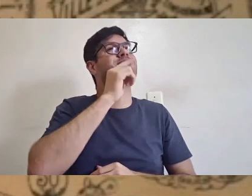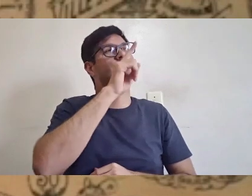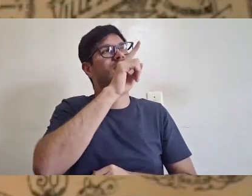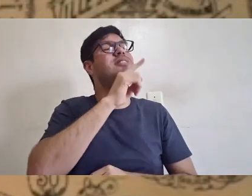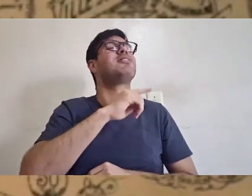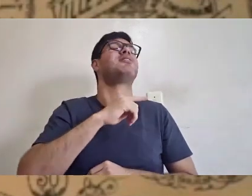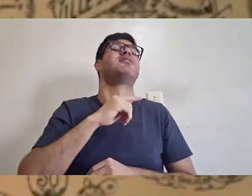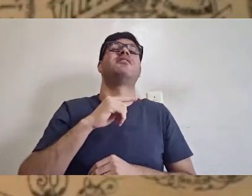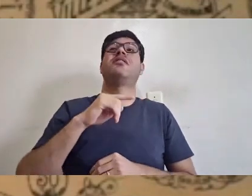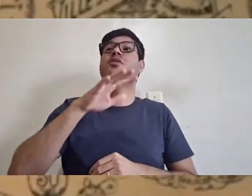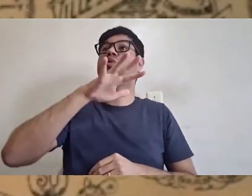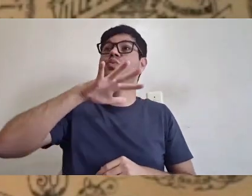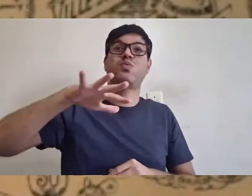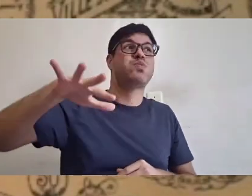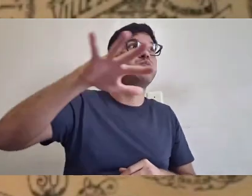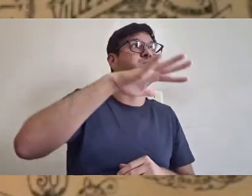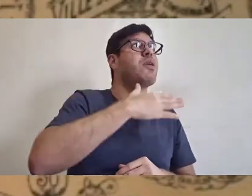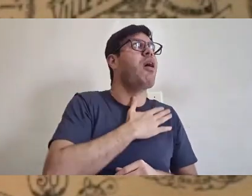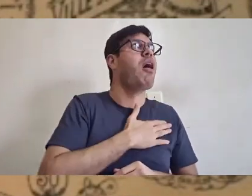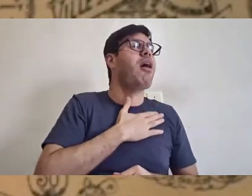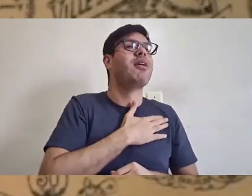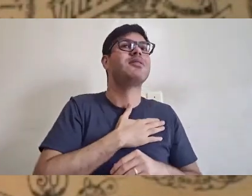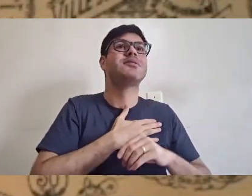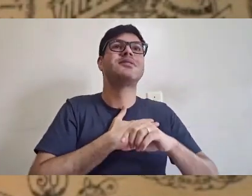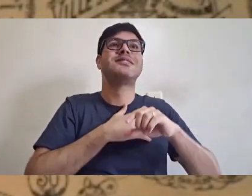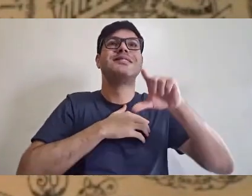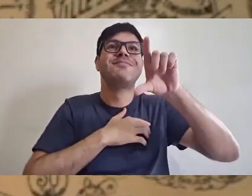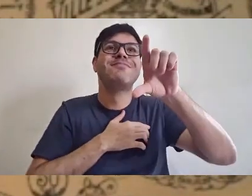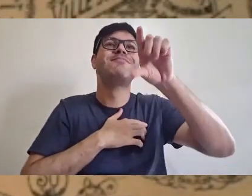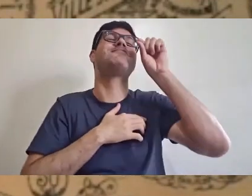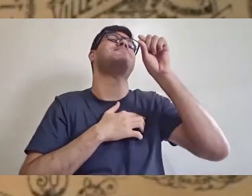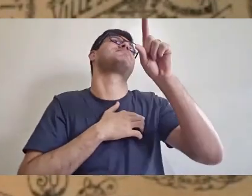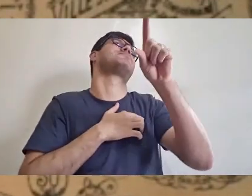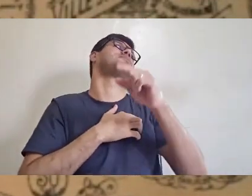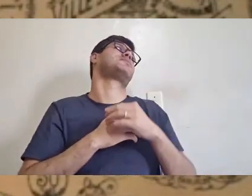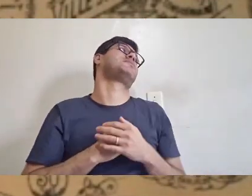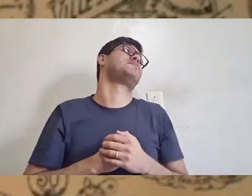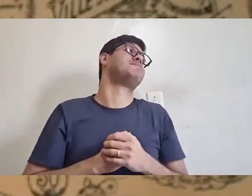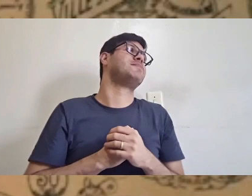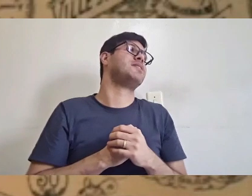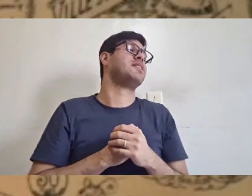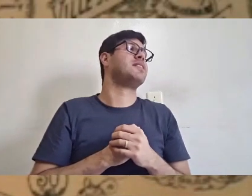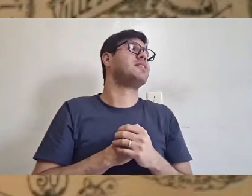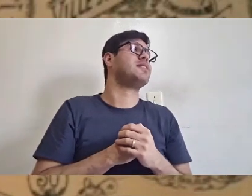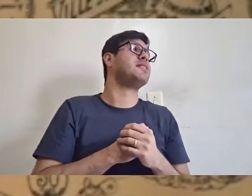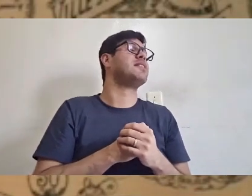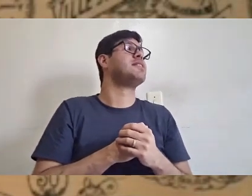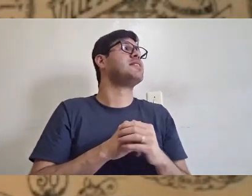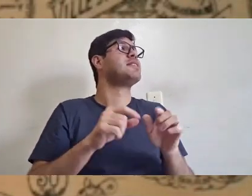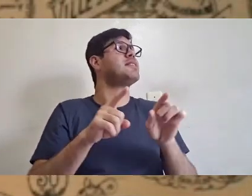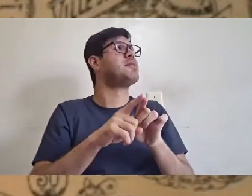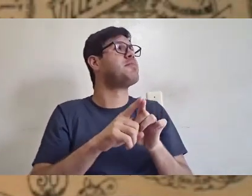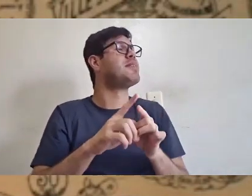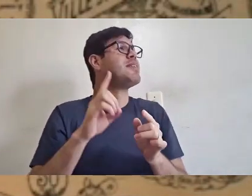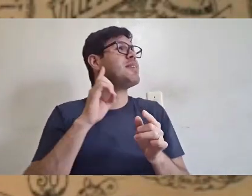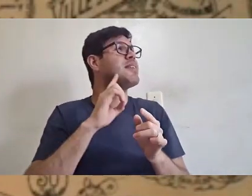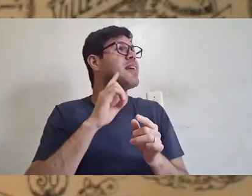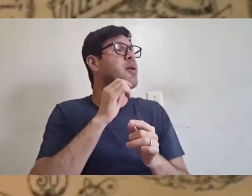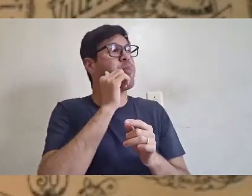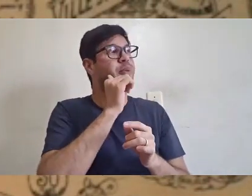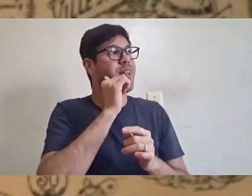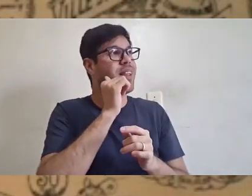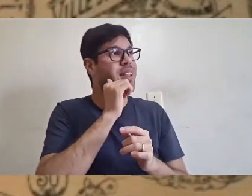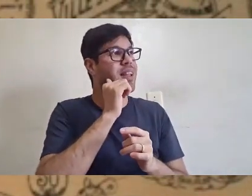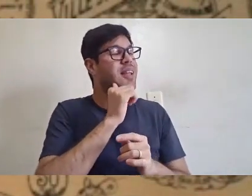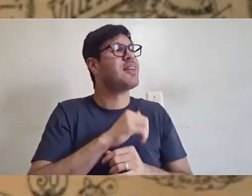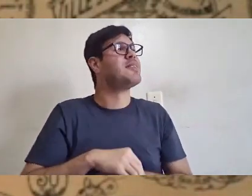entendeu? E a última deputada federal eleita no PP, graças à votação